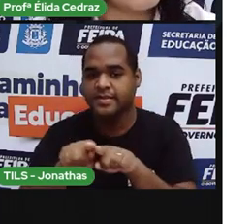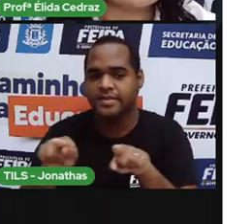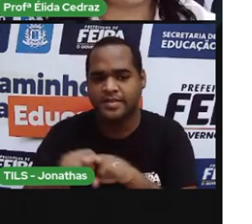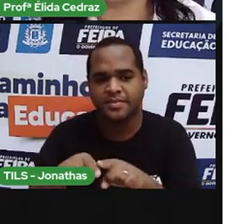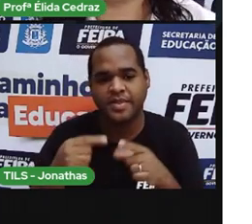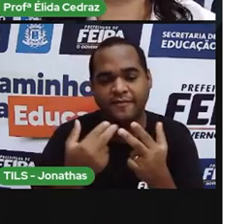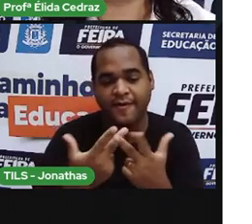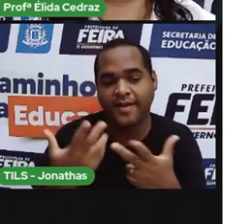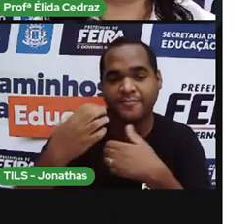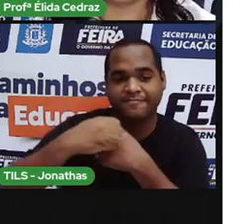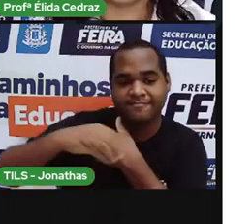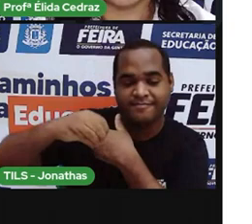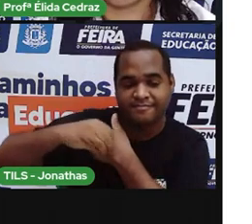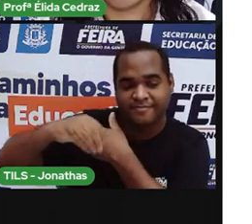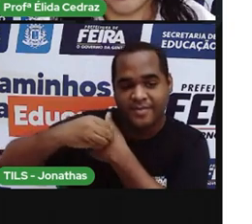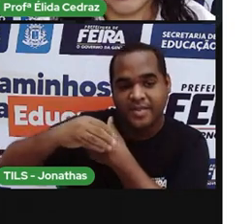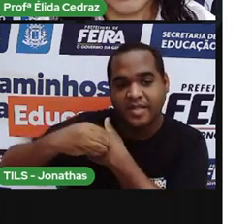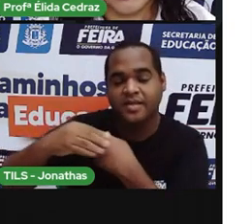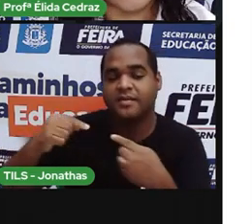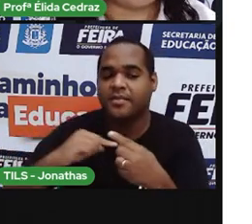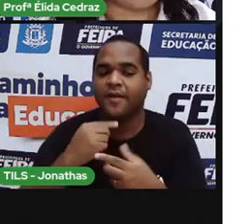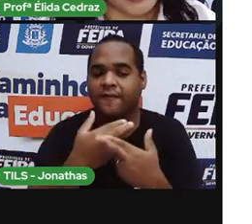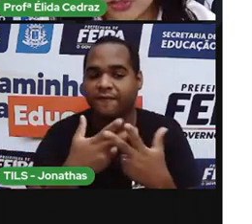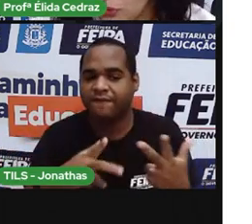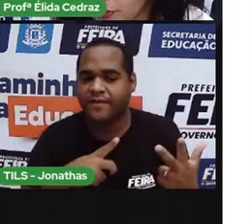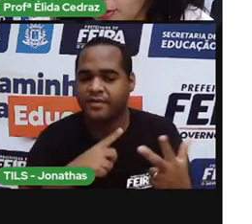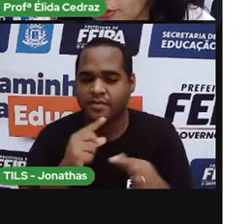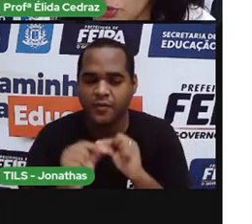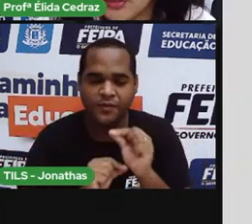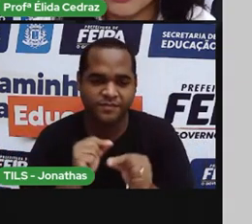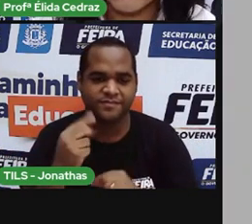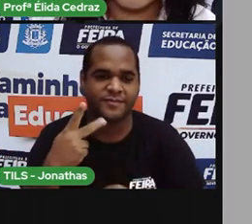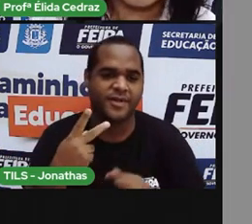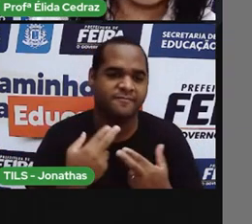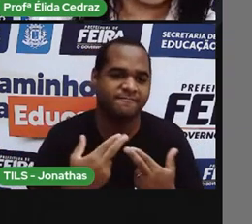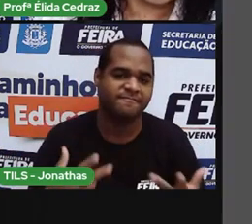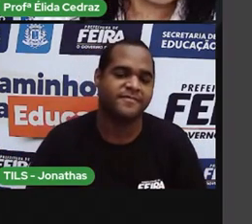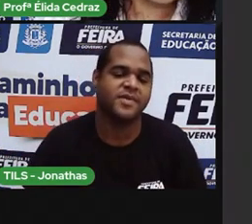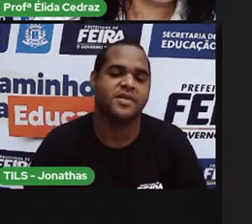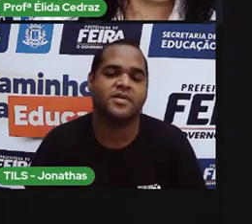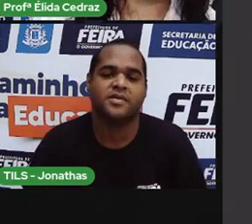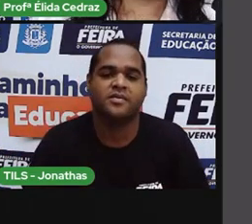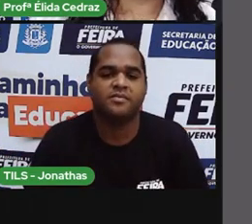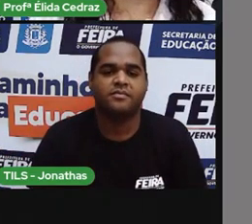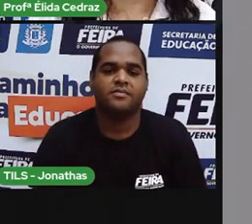as orientações que estavam aqui na atividade.